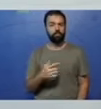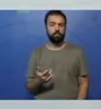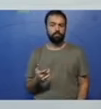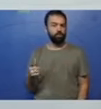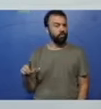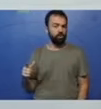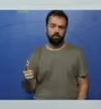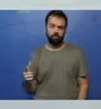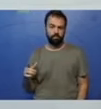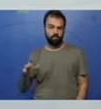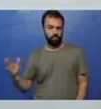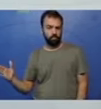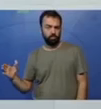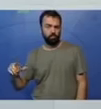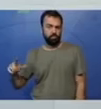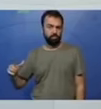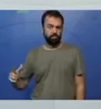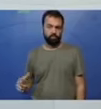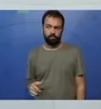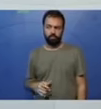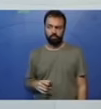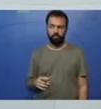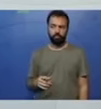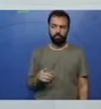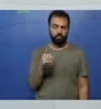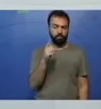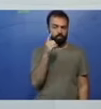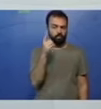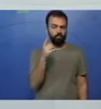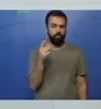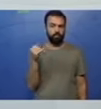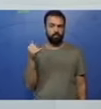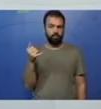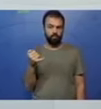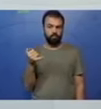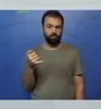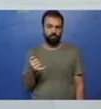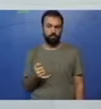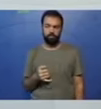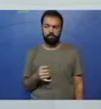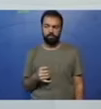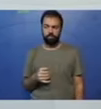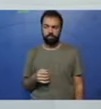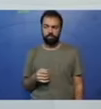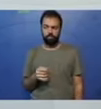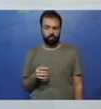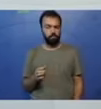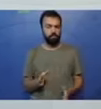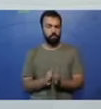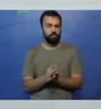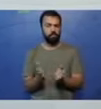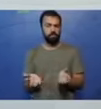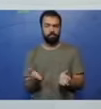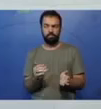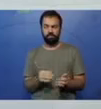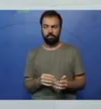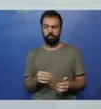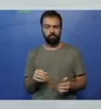Quais que são encontrados no espaço escolar? Lápis, caneta, o caderno,